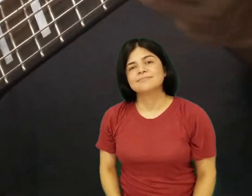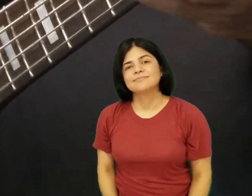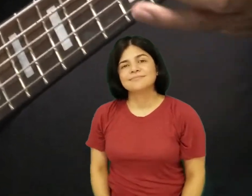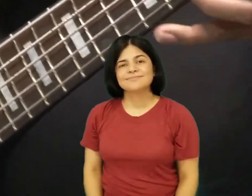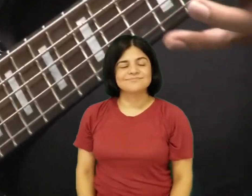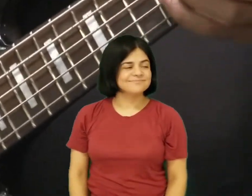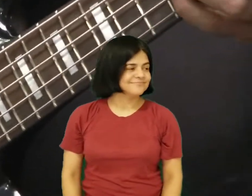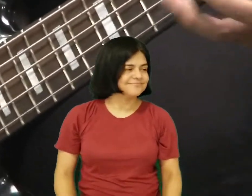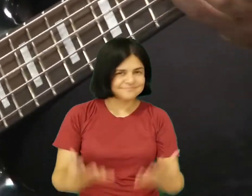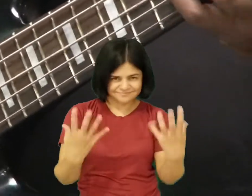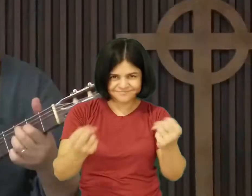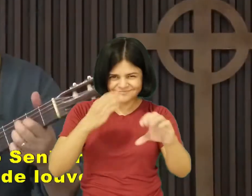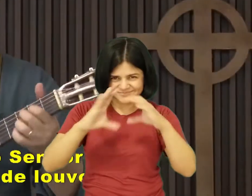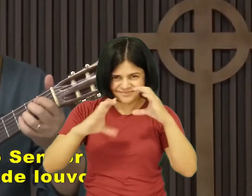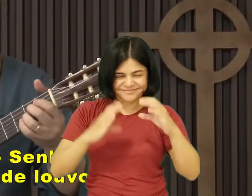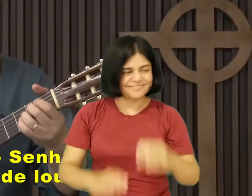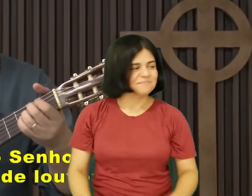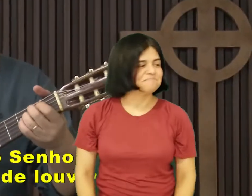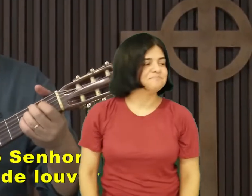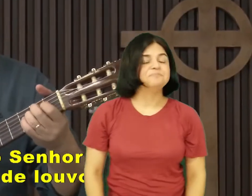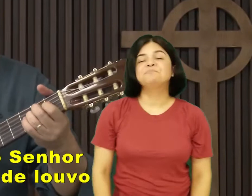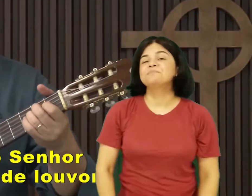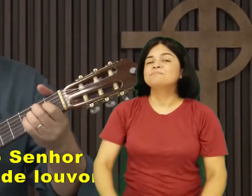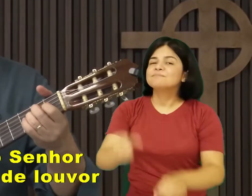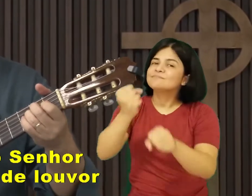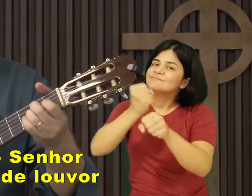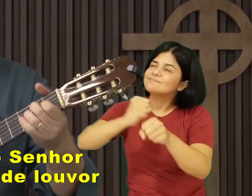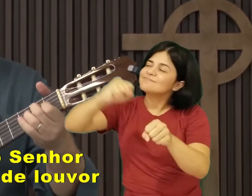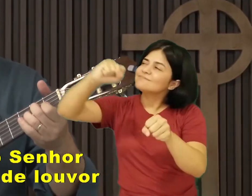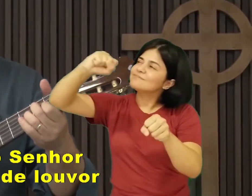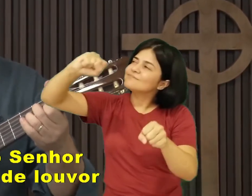Canta comigo, vamos lá. Grande